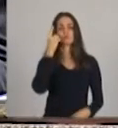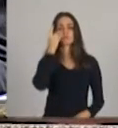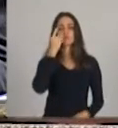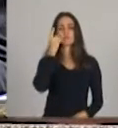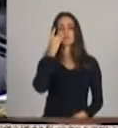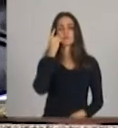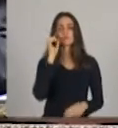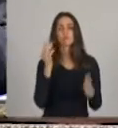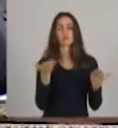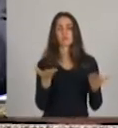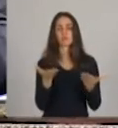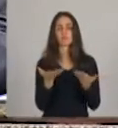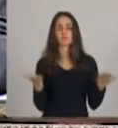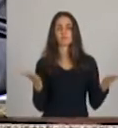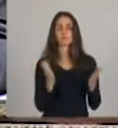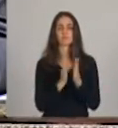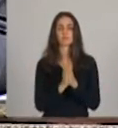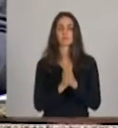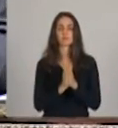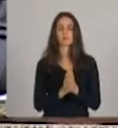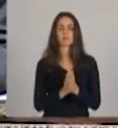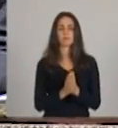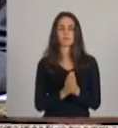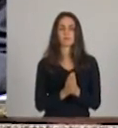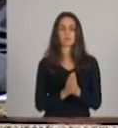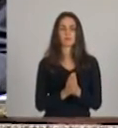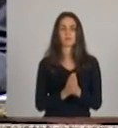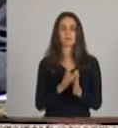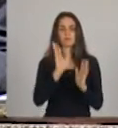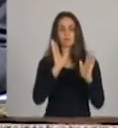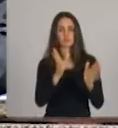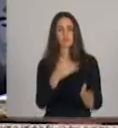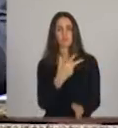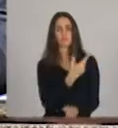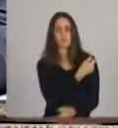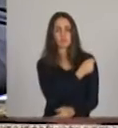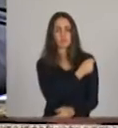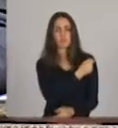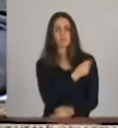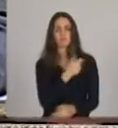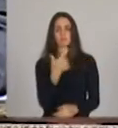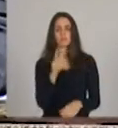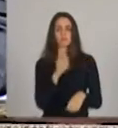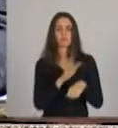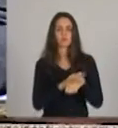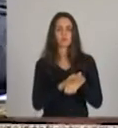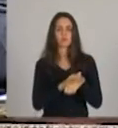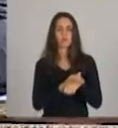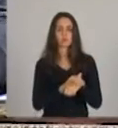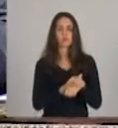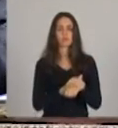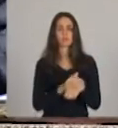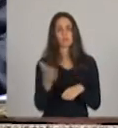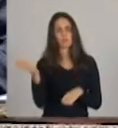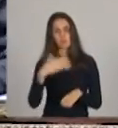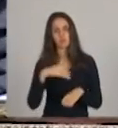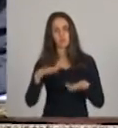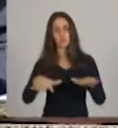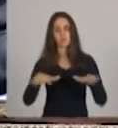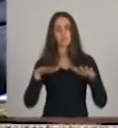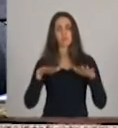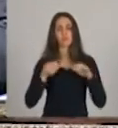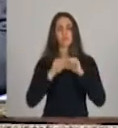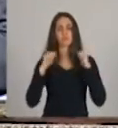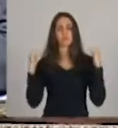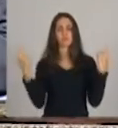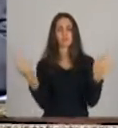e deputadas, que estão vacinados ou que não têm nenhuma comorbidade, que venham para o plenário. É